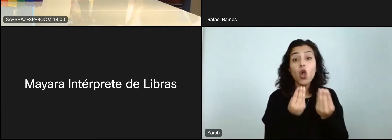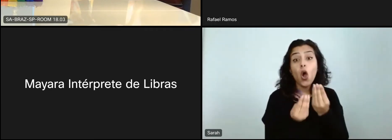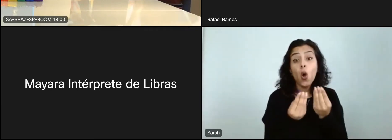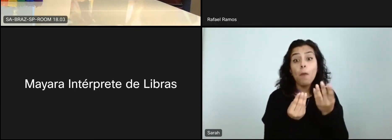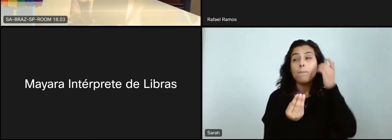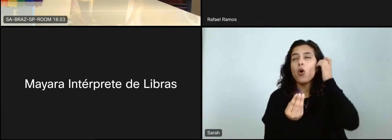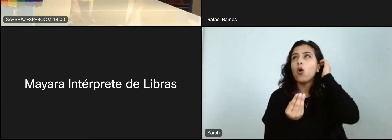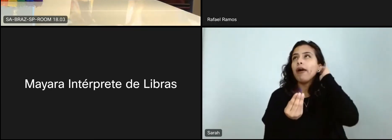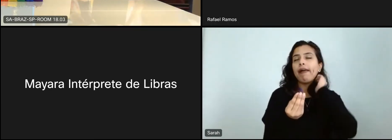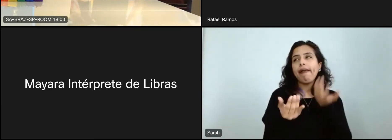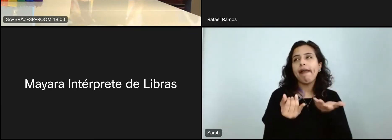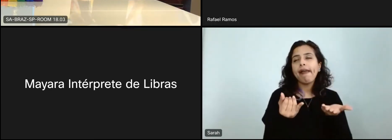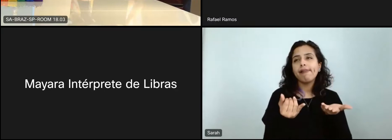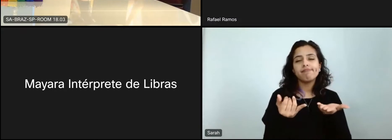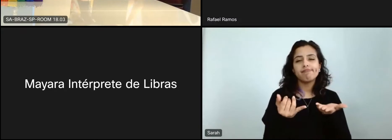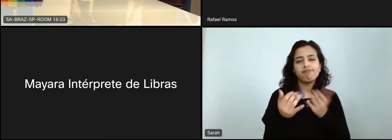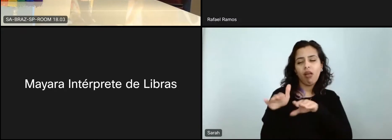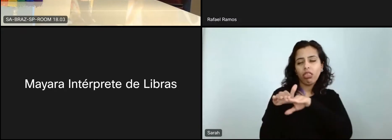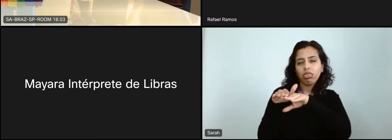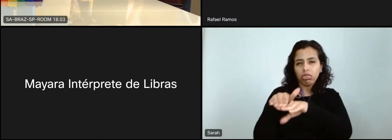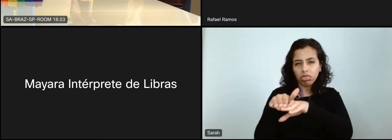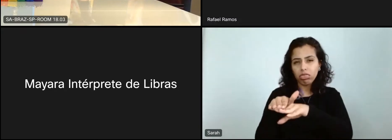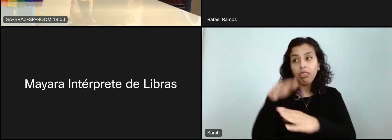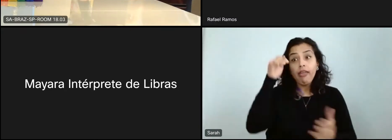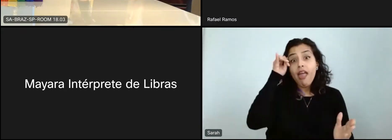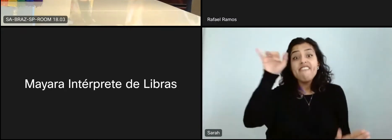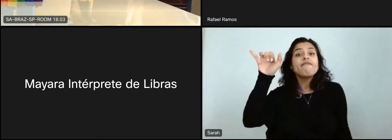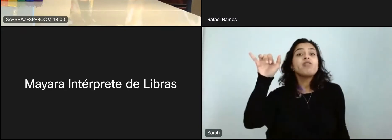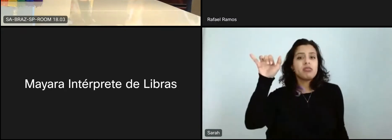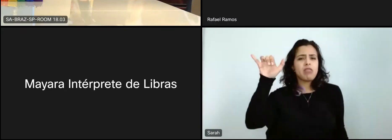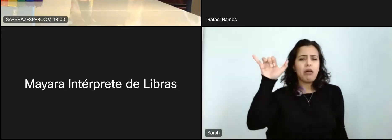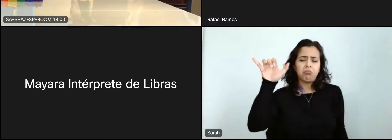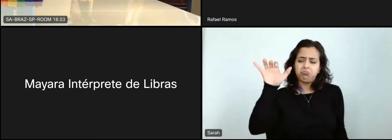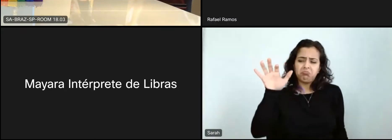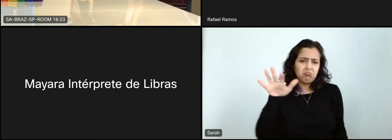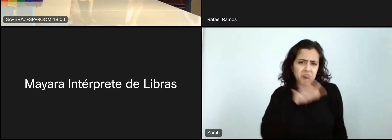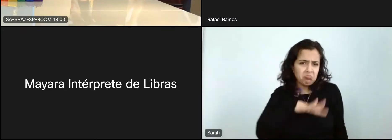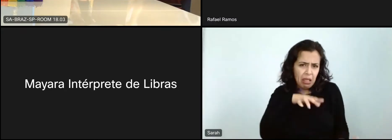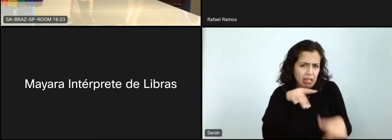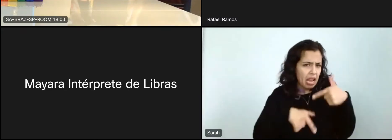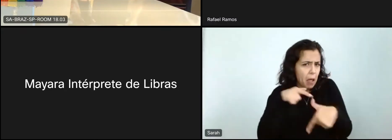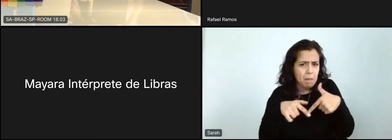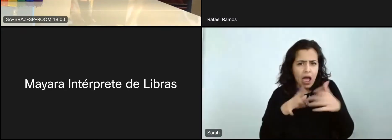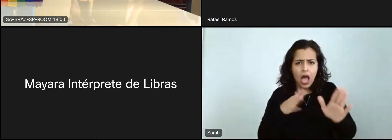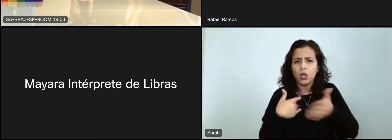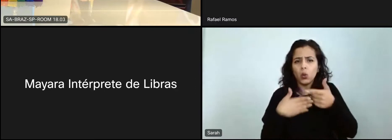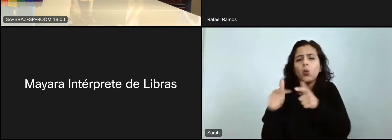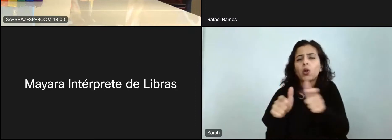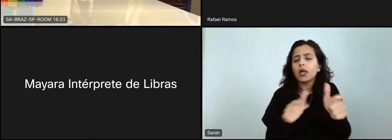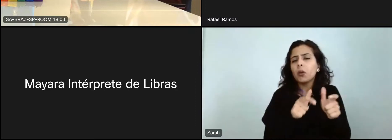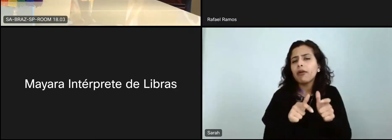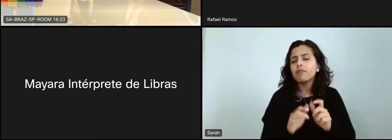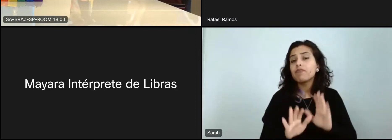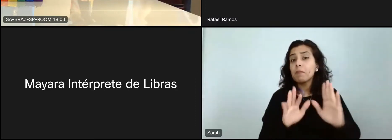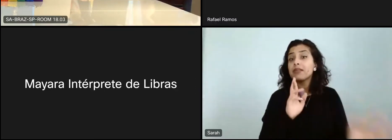cometam microagressões dentro do local de trabalho, ou na rua, ou em qualquer lugar? E a pergunta e a resposta hoje em dia é, não